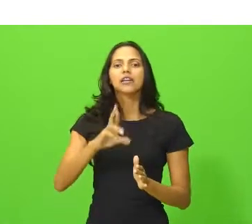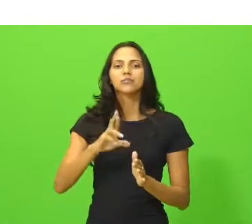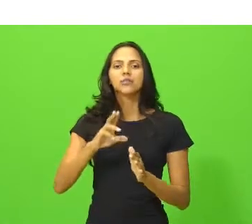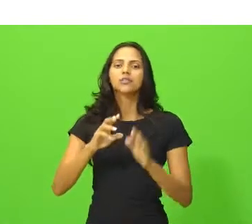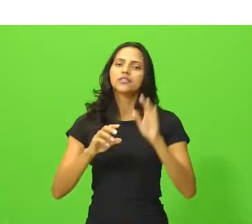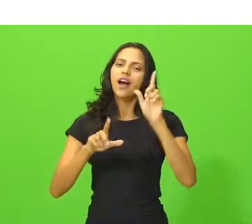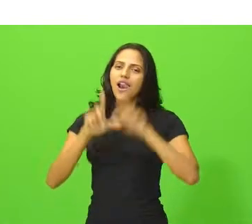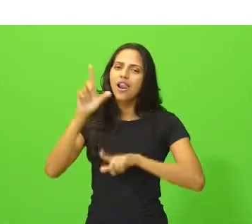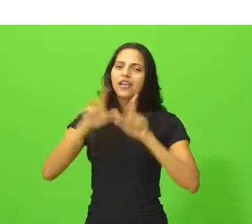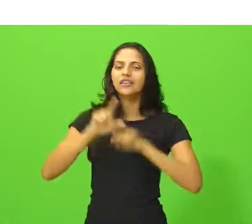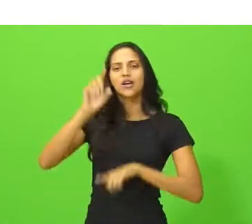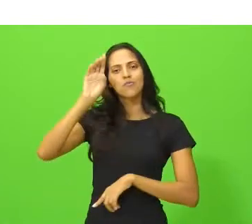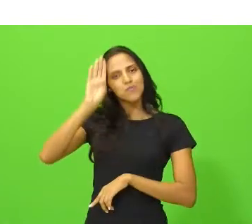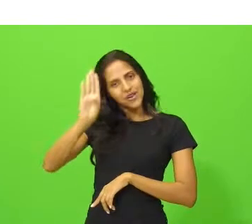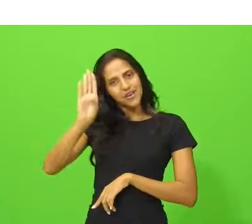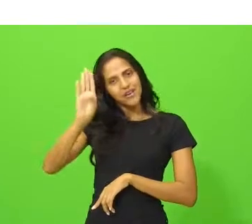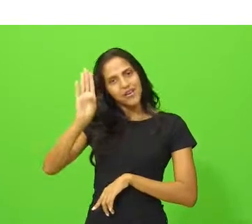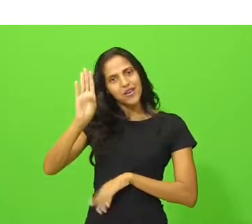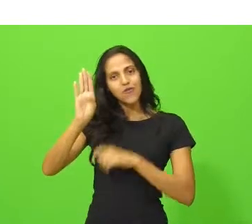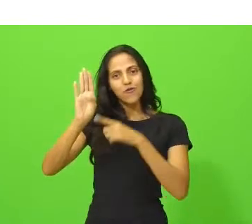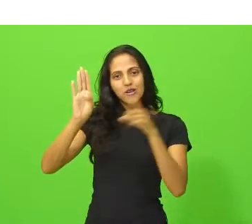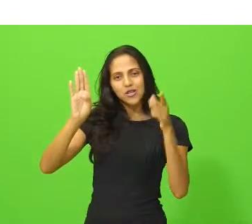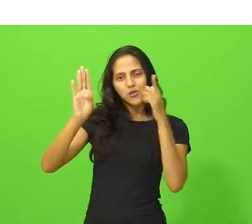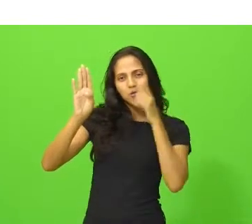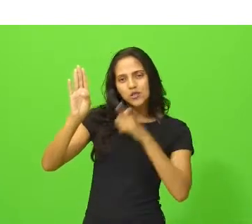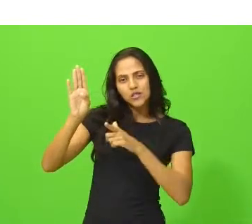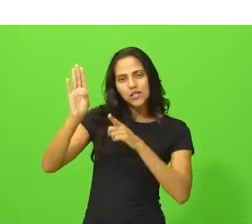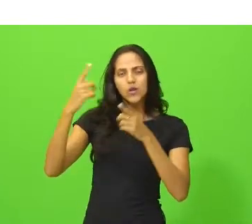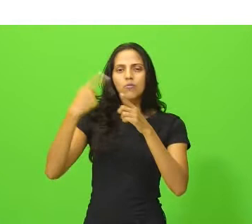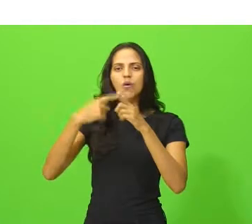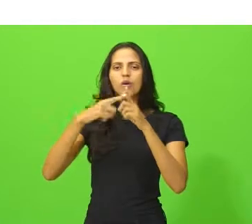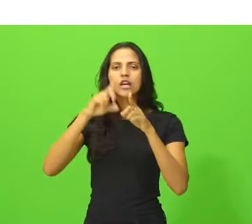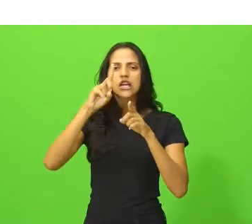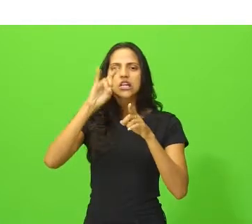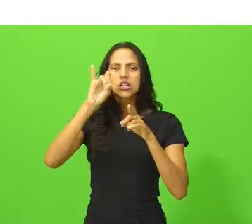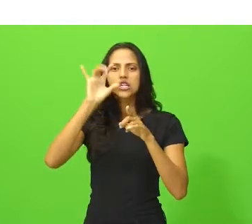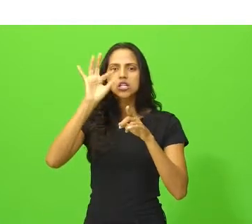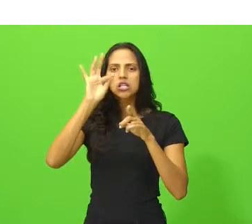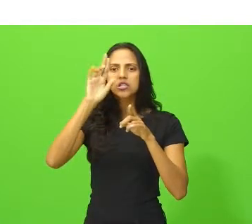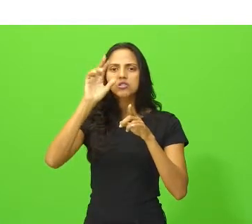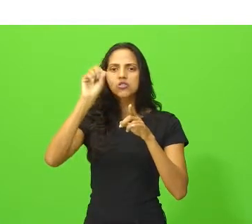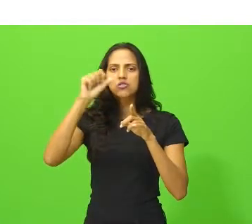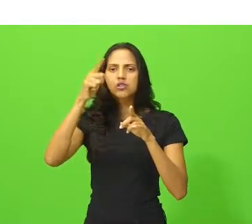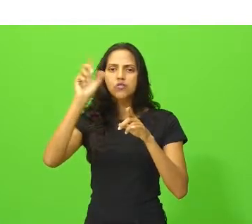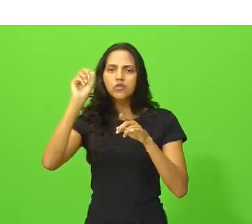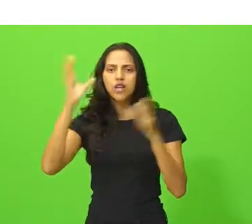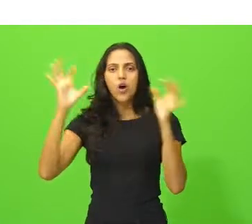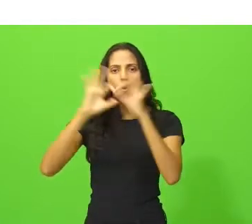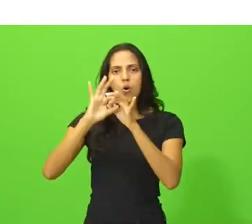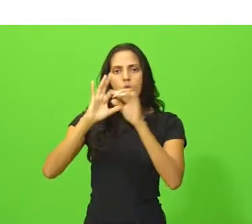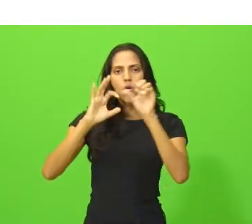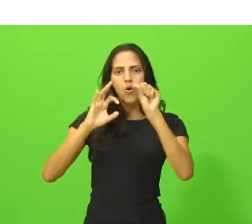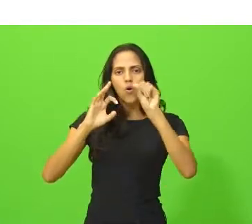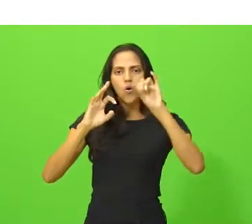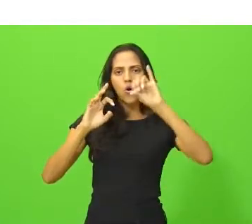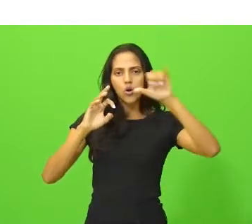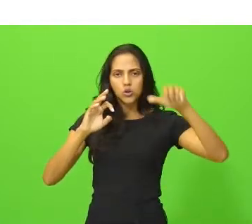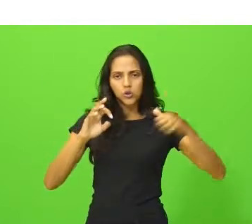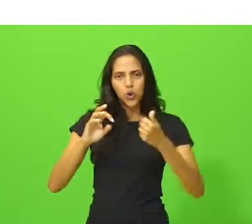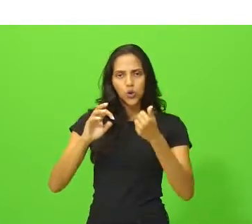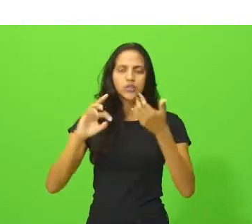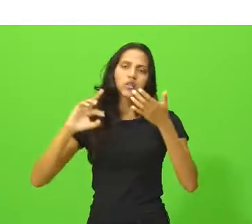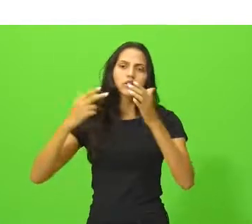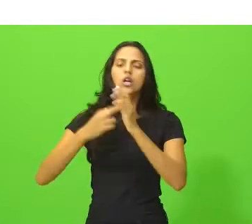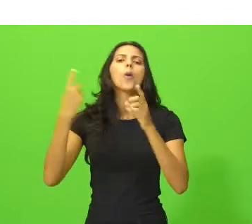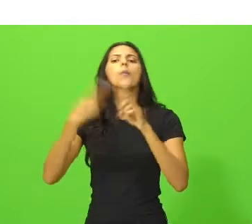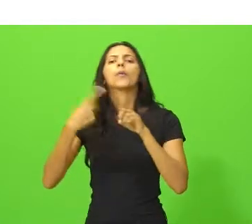letra B da primeira questão, né? Quando fala da difusão do cultivo da soja com a implantação de monoculturas